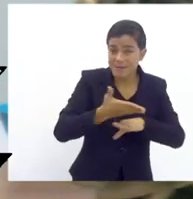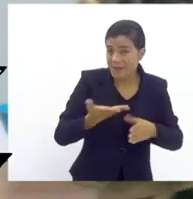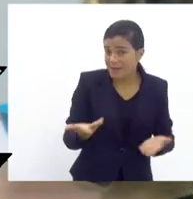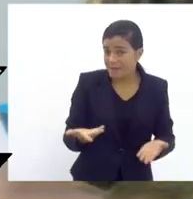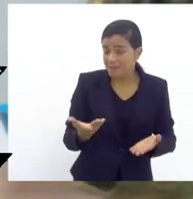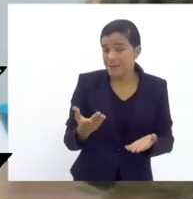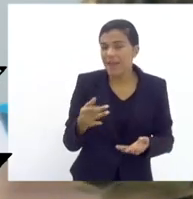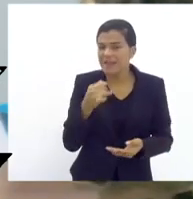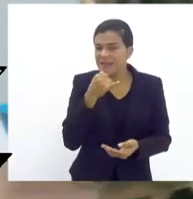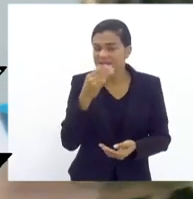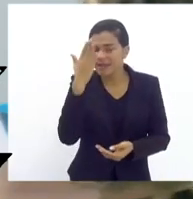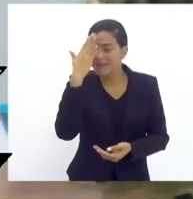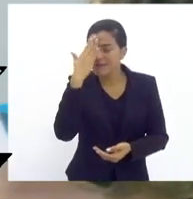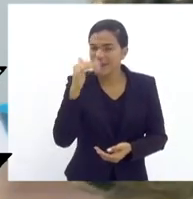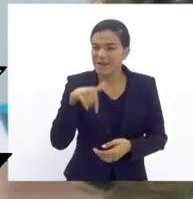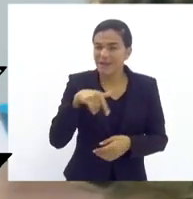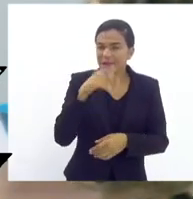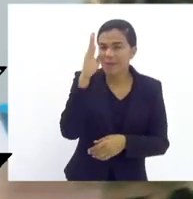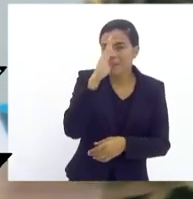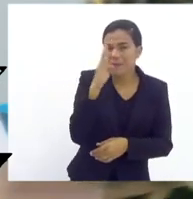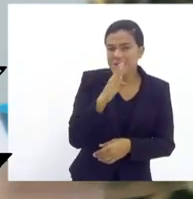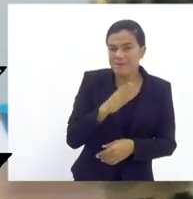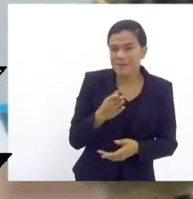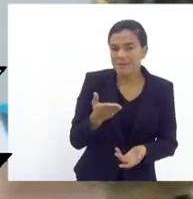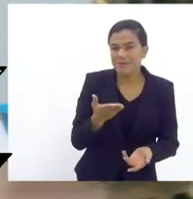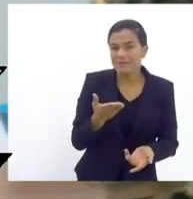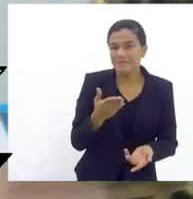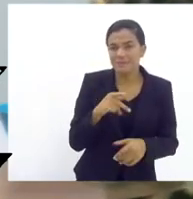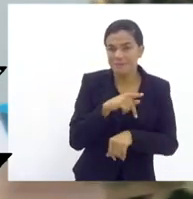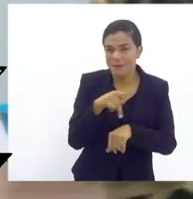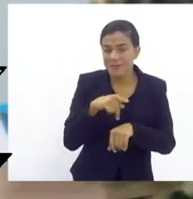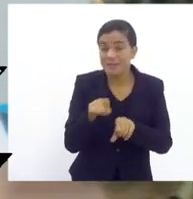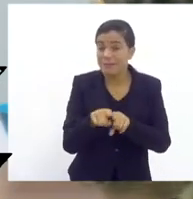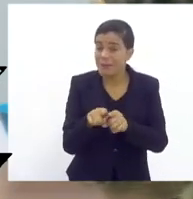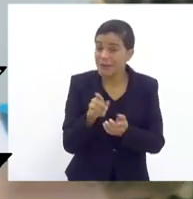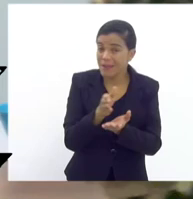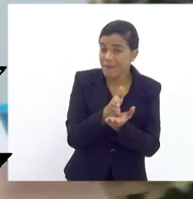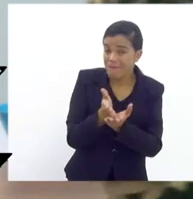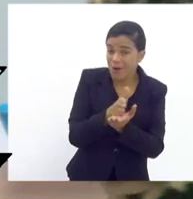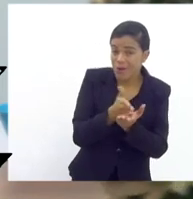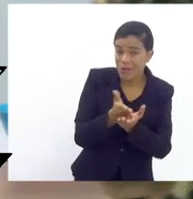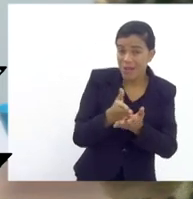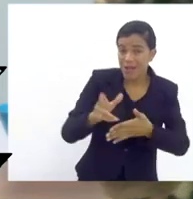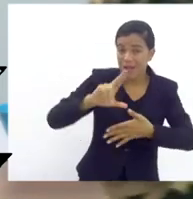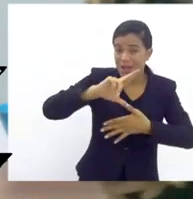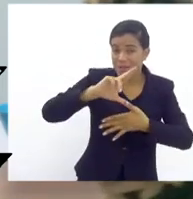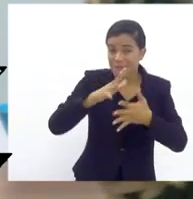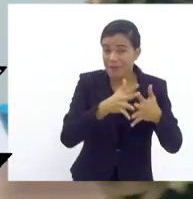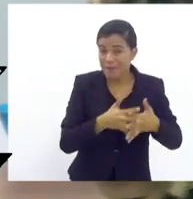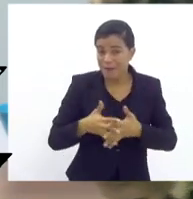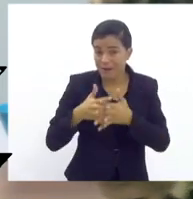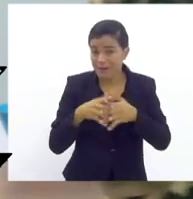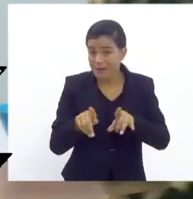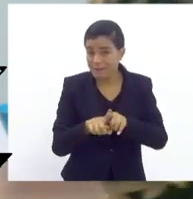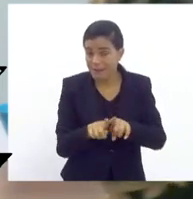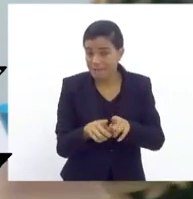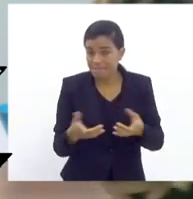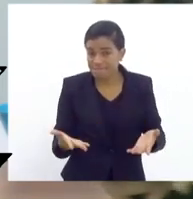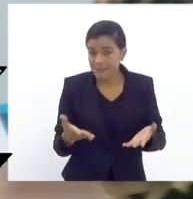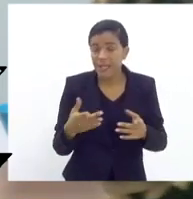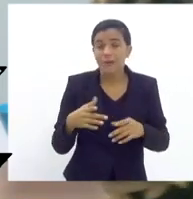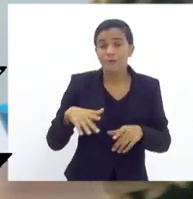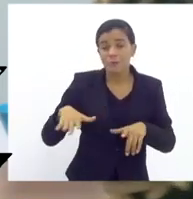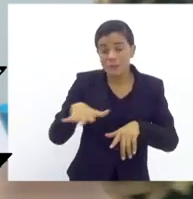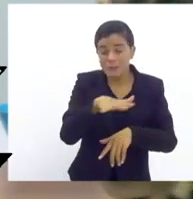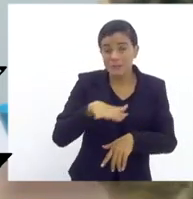país a gente está vivendo essa situação e dentro das Fronteiras latino-americanas então o espaço é esse o